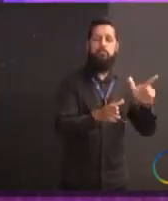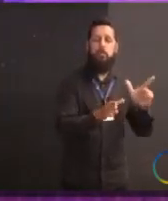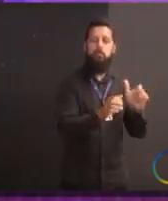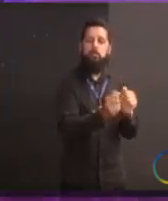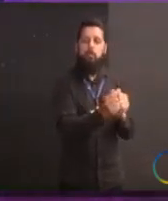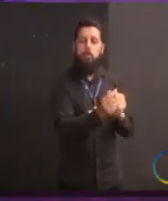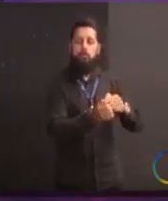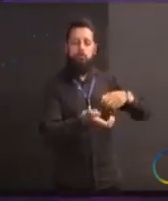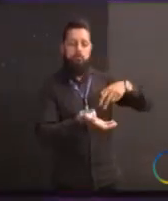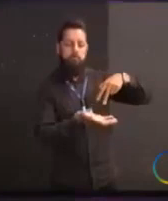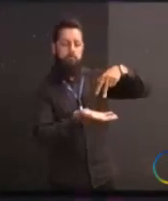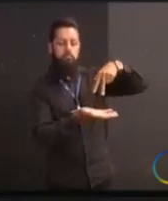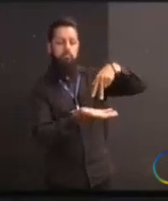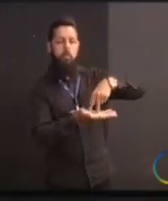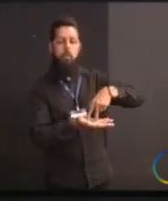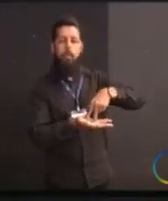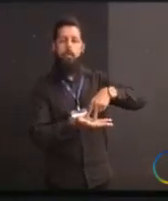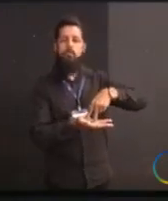chão.